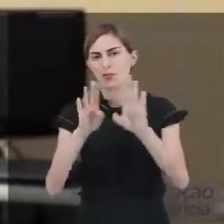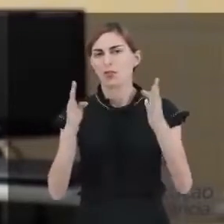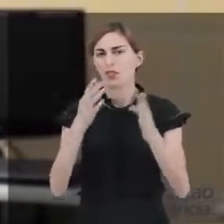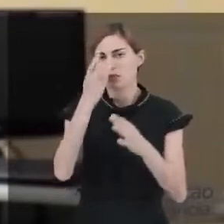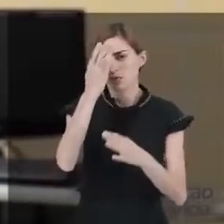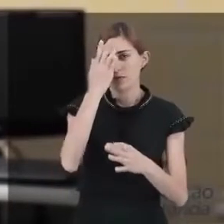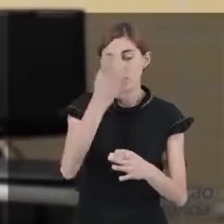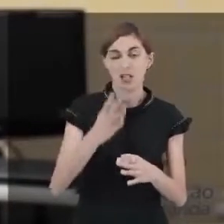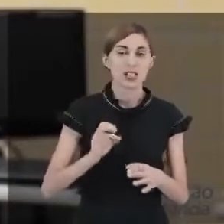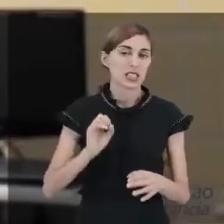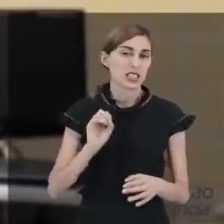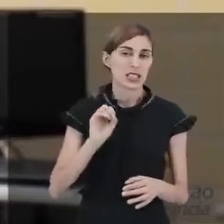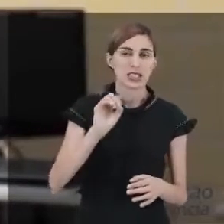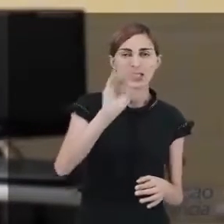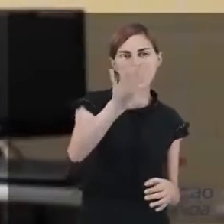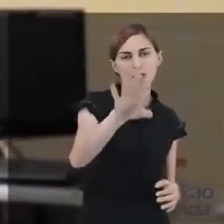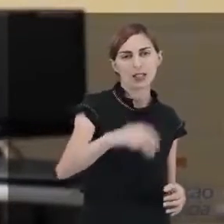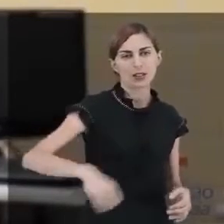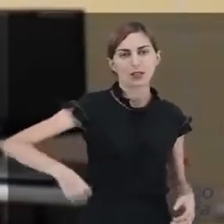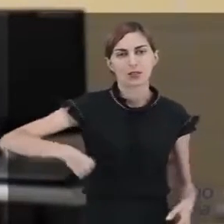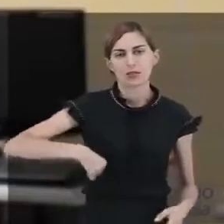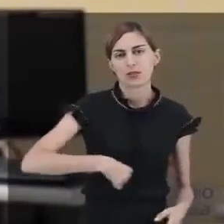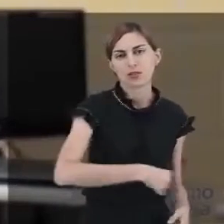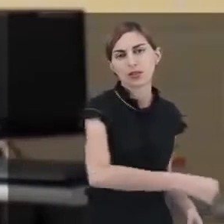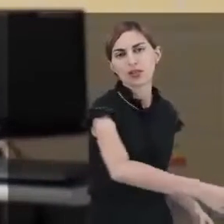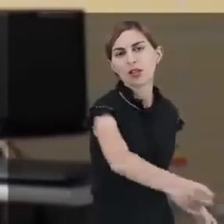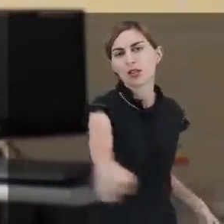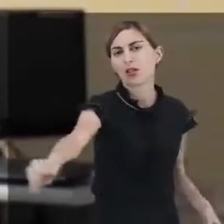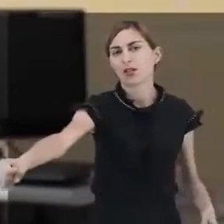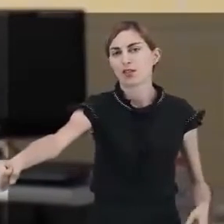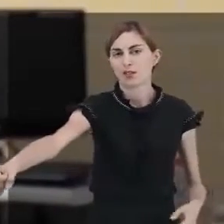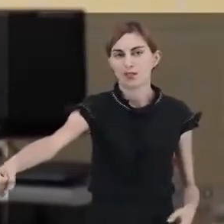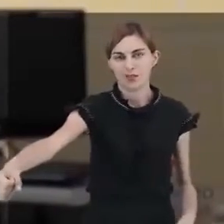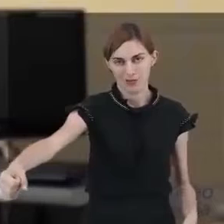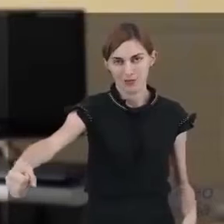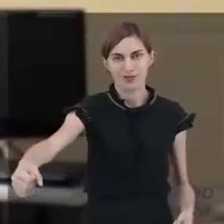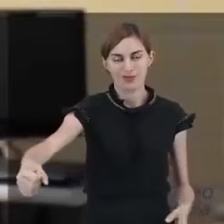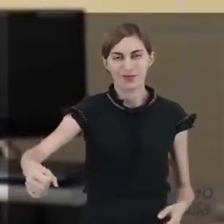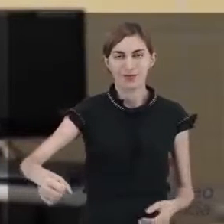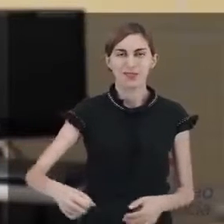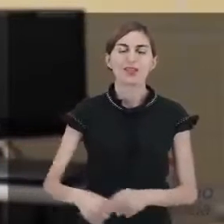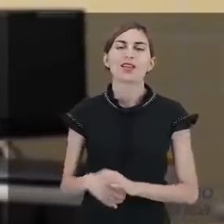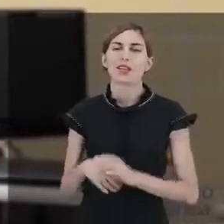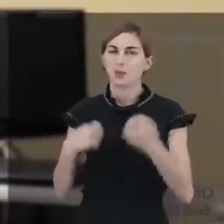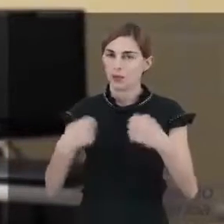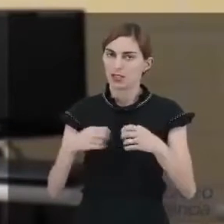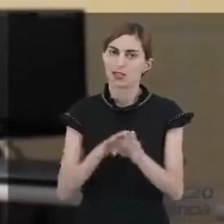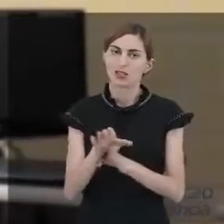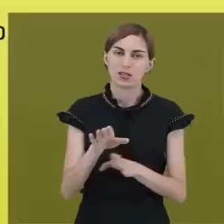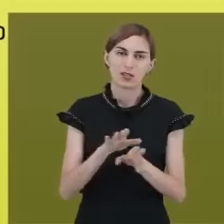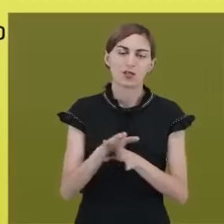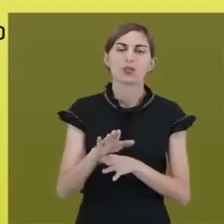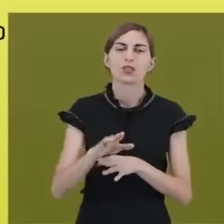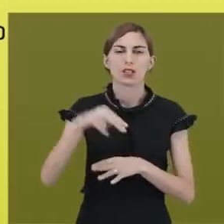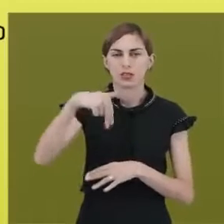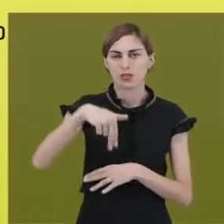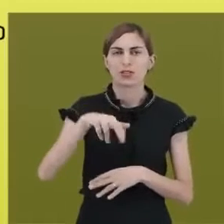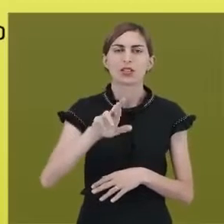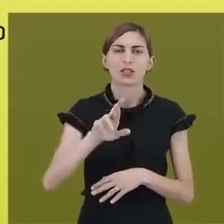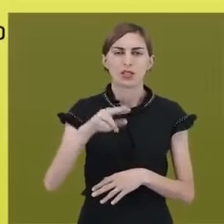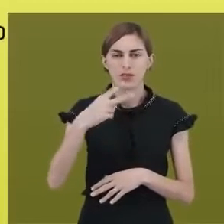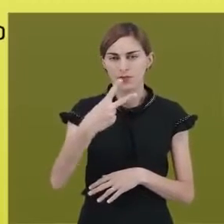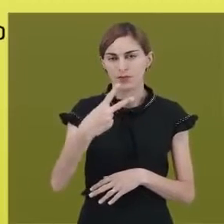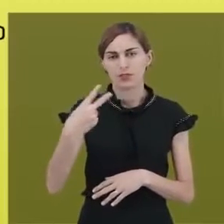no sentido da saída. As portas de emergência devem ter abertura no sentido da saída. É a recomendação da NR23. Quanto ao combate ao